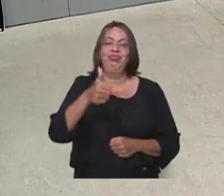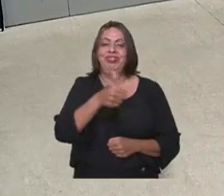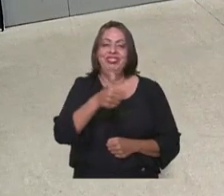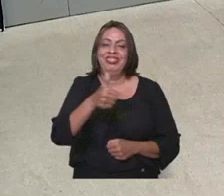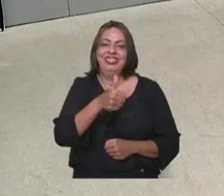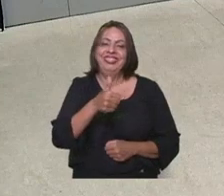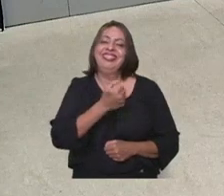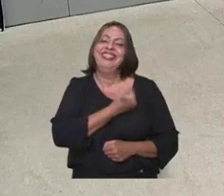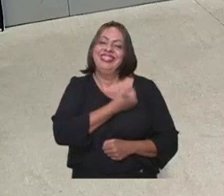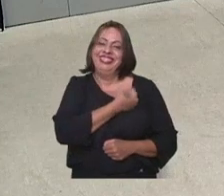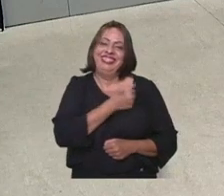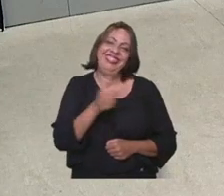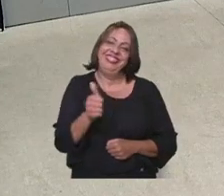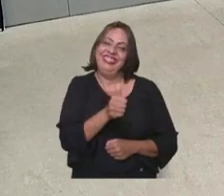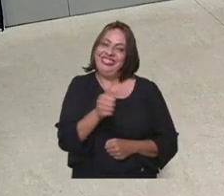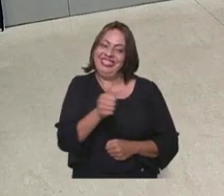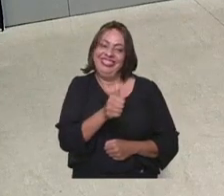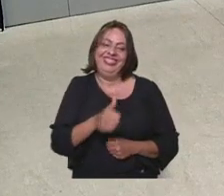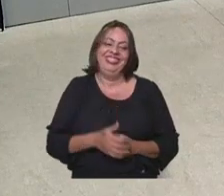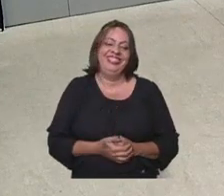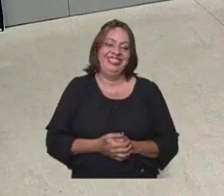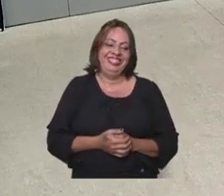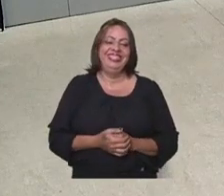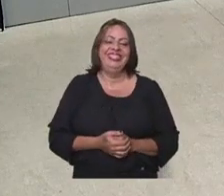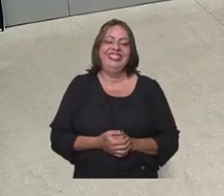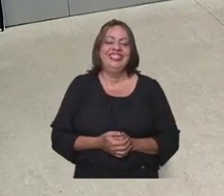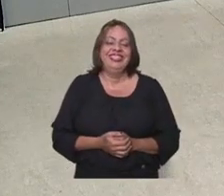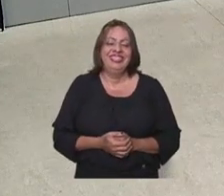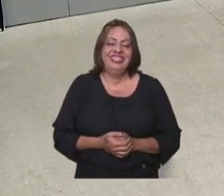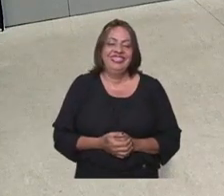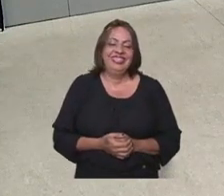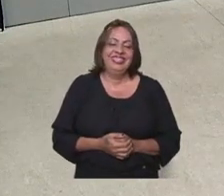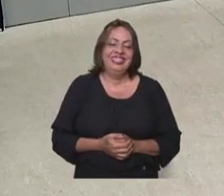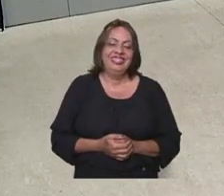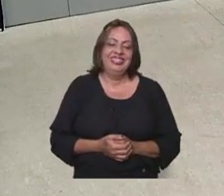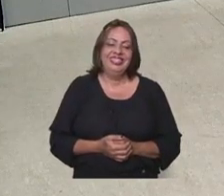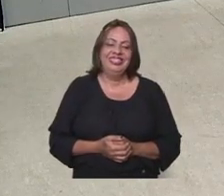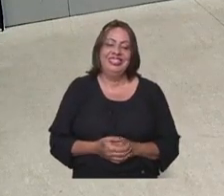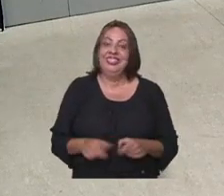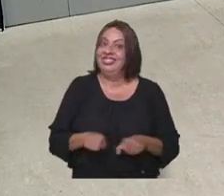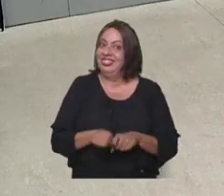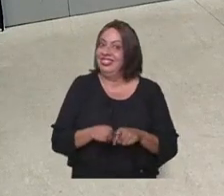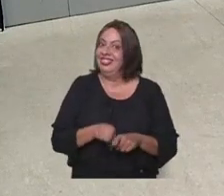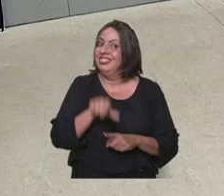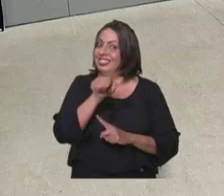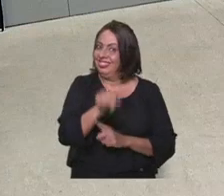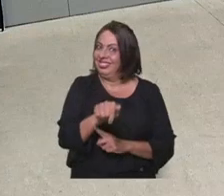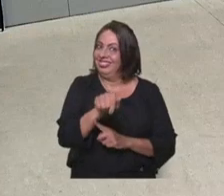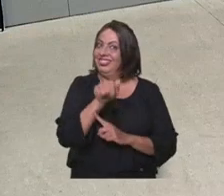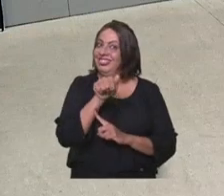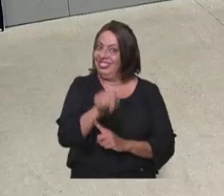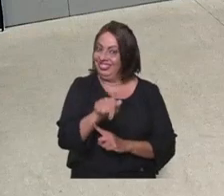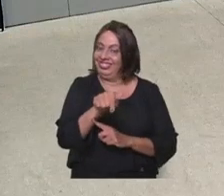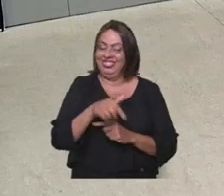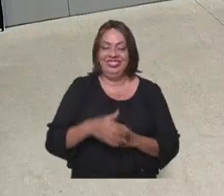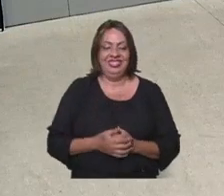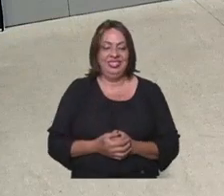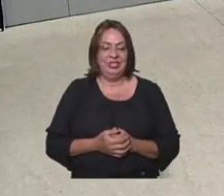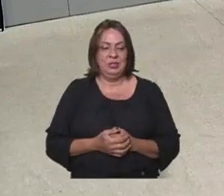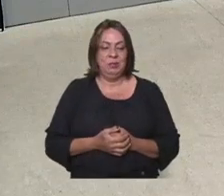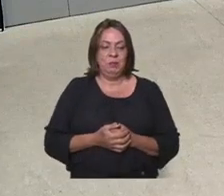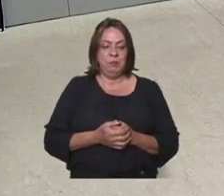bem com a número 11. Marque 11, 11 a bolinha, 11. Sobe o 11, sobe o 7 também. 7, marque